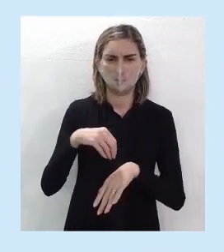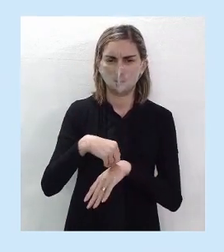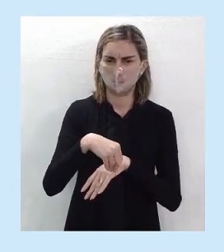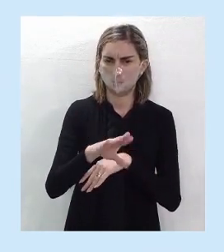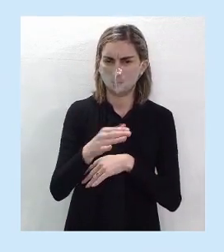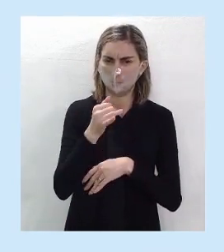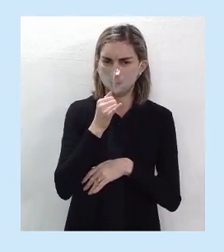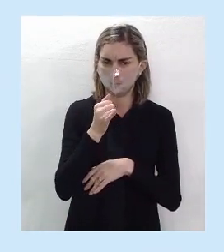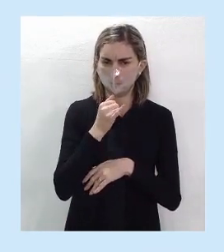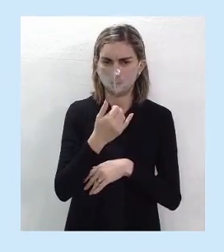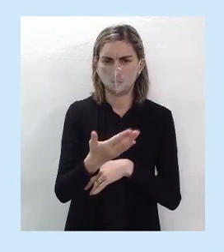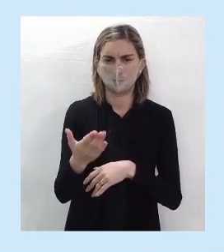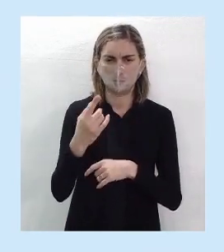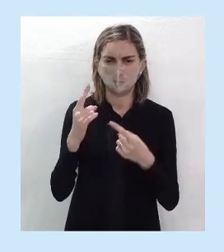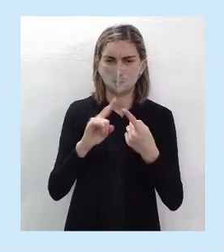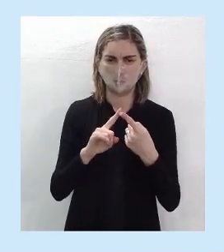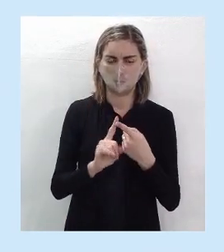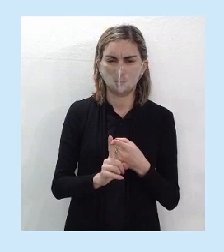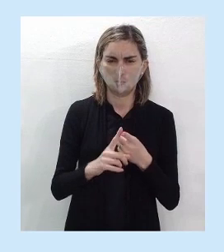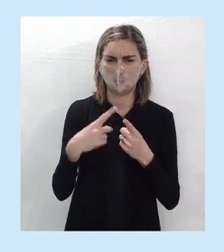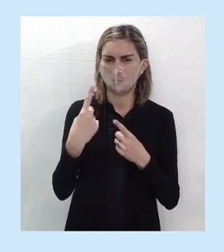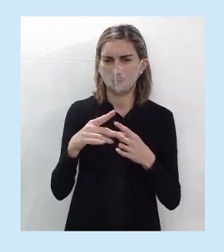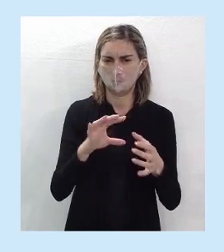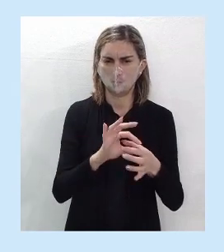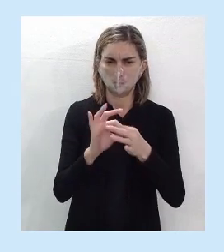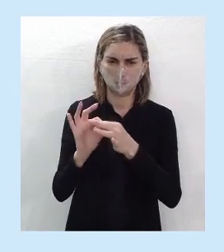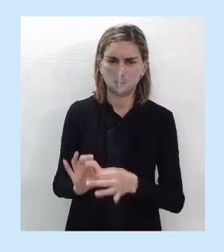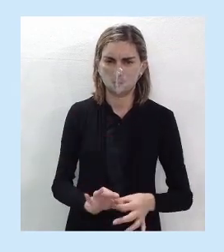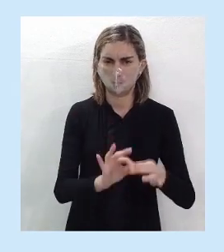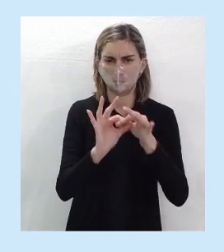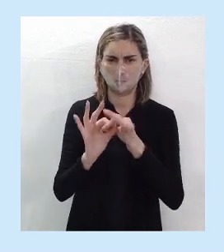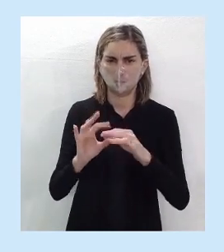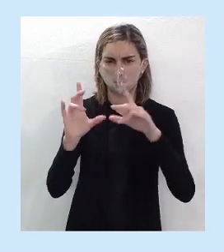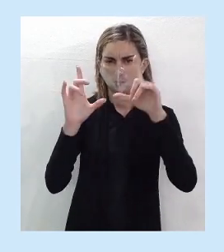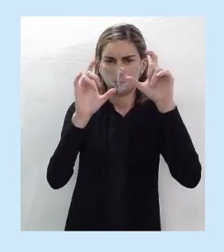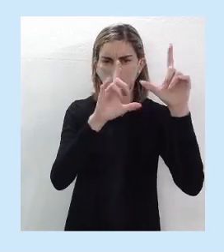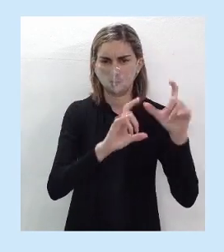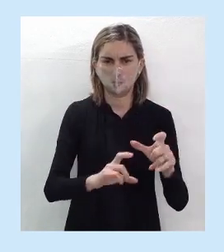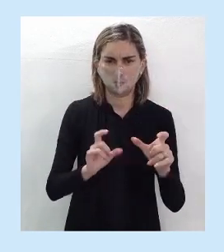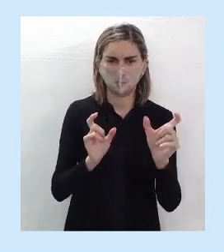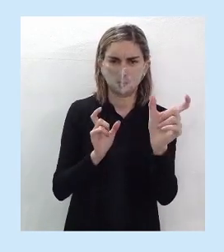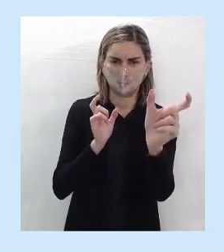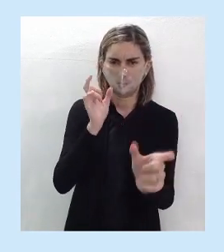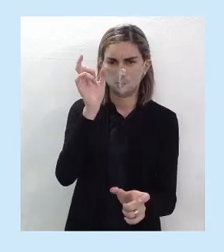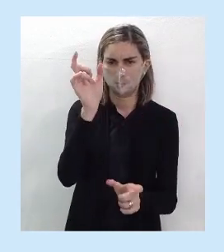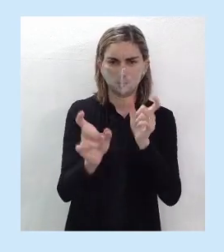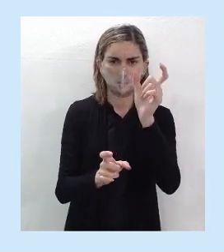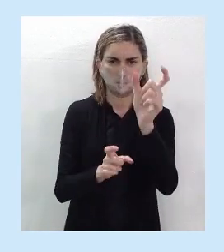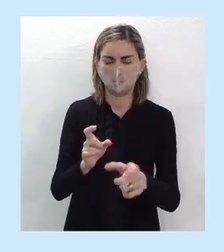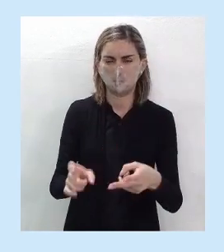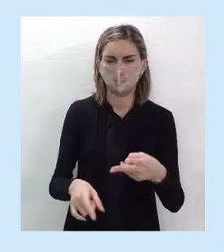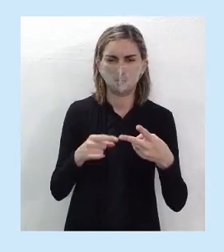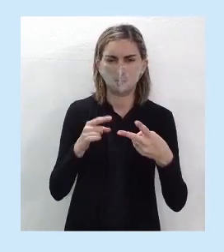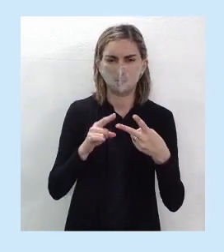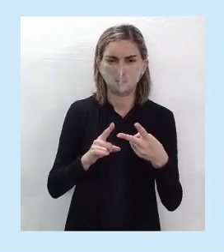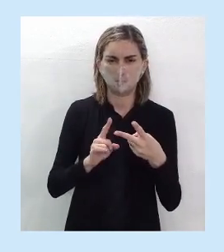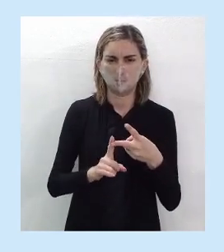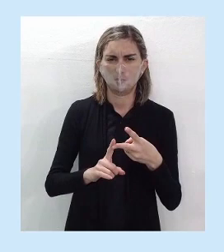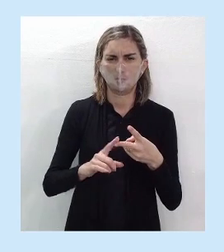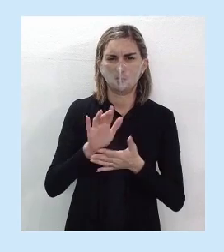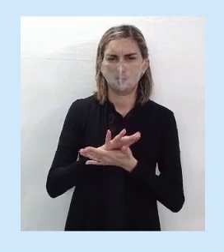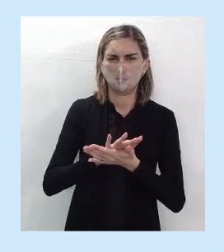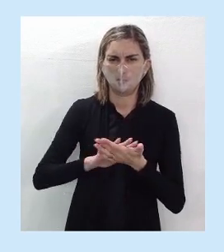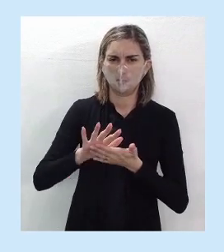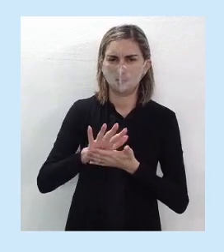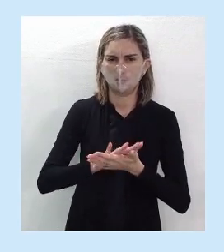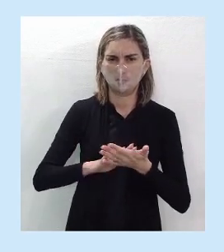poesia concreta. Ela une imagem e palavra. E 2, nada